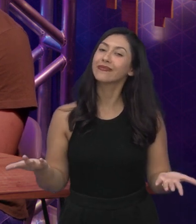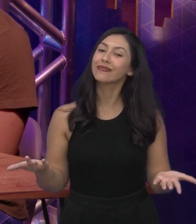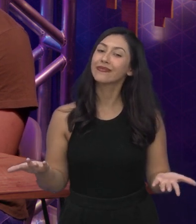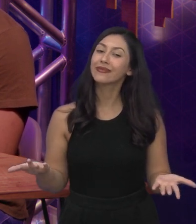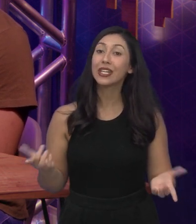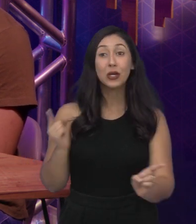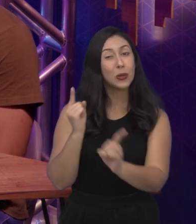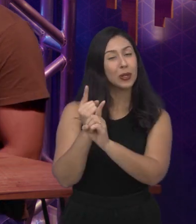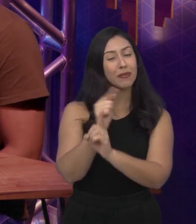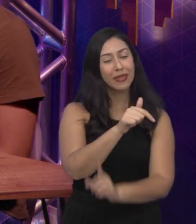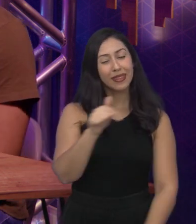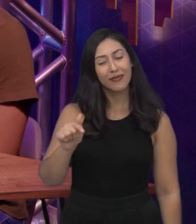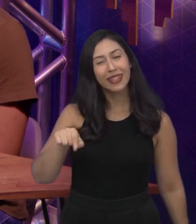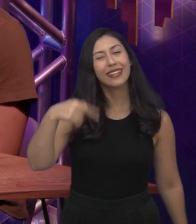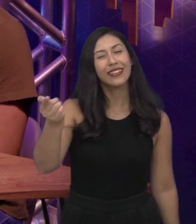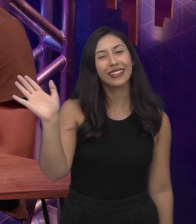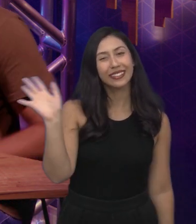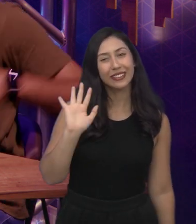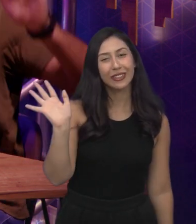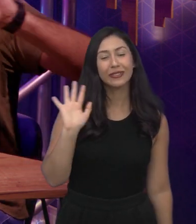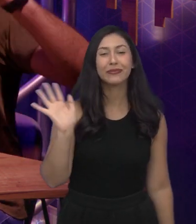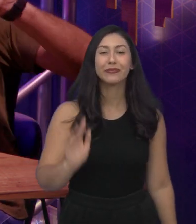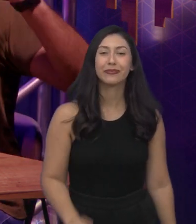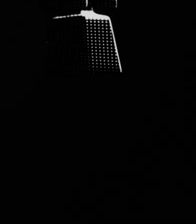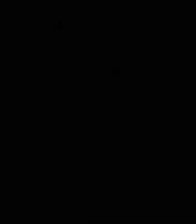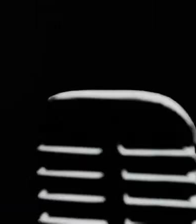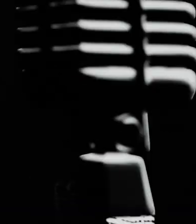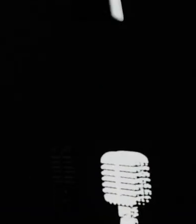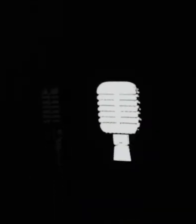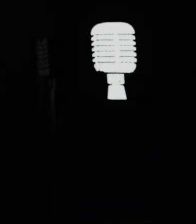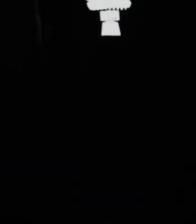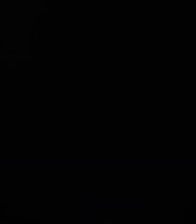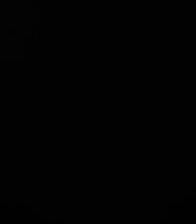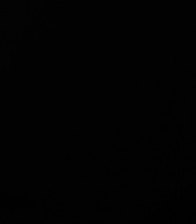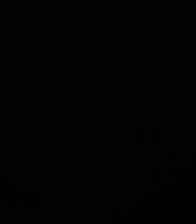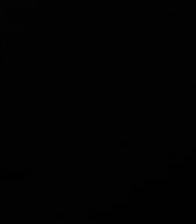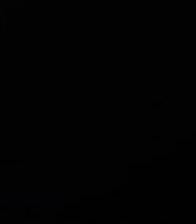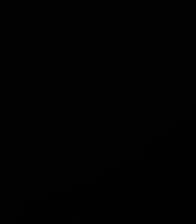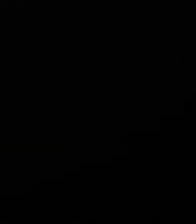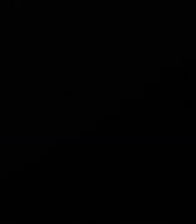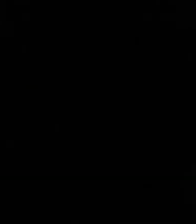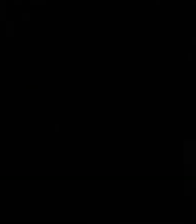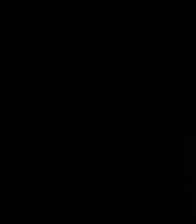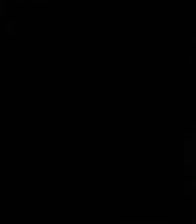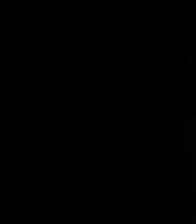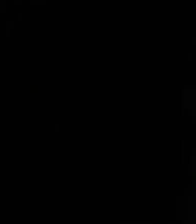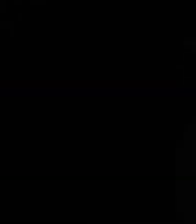pessoal. Vemos vocês na semana que vem. Até lá.